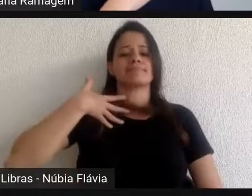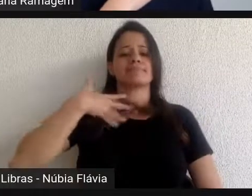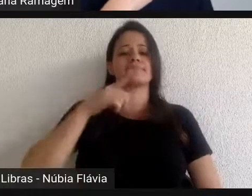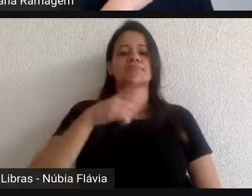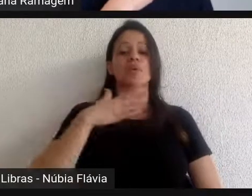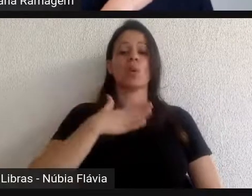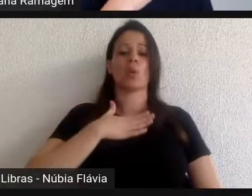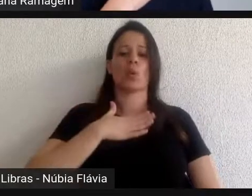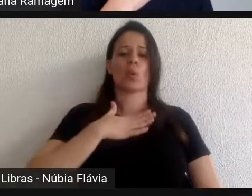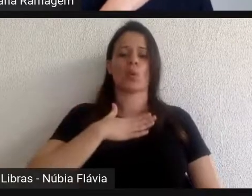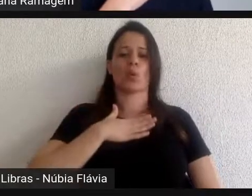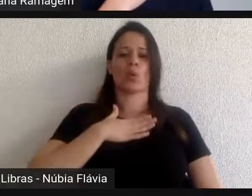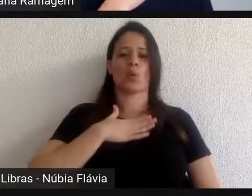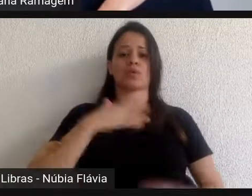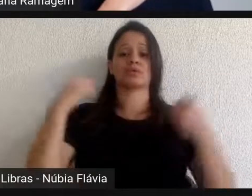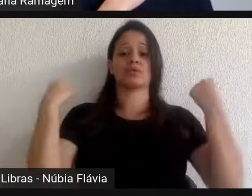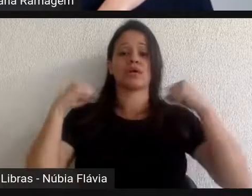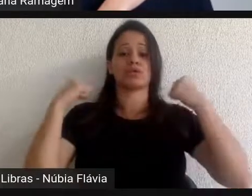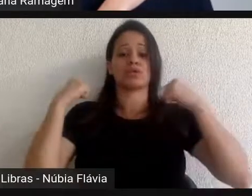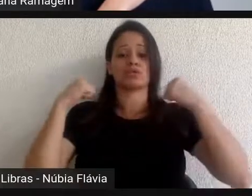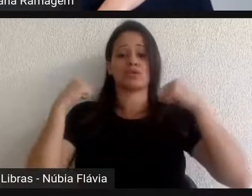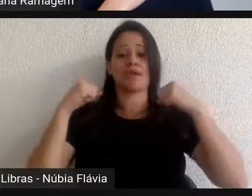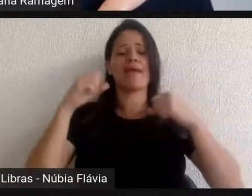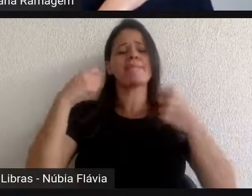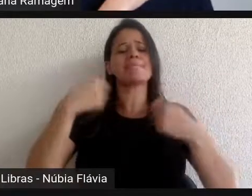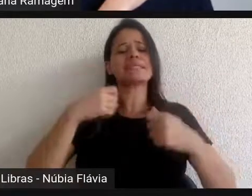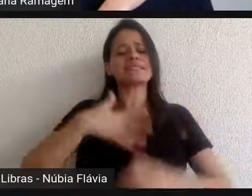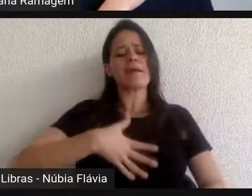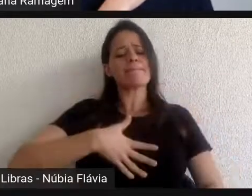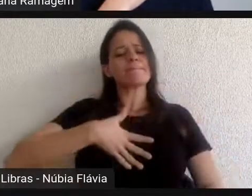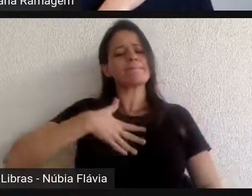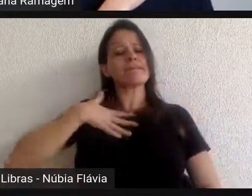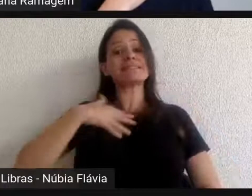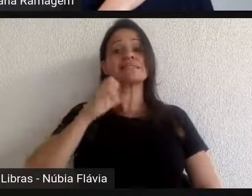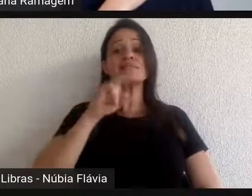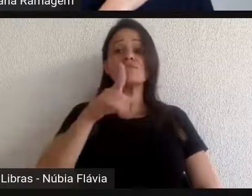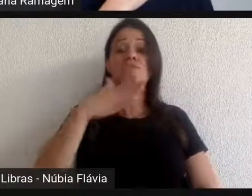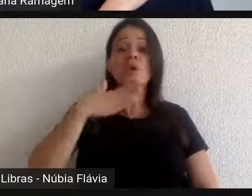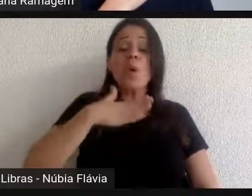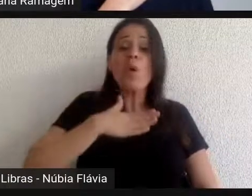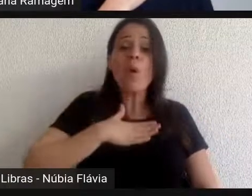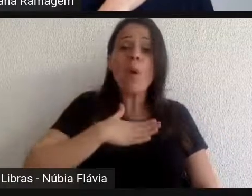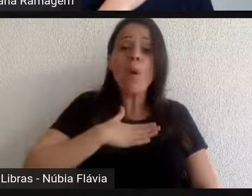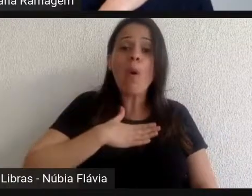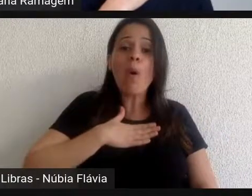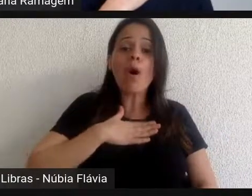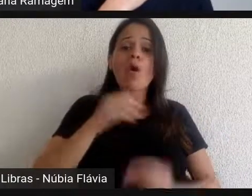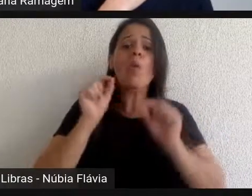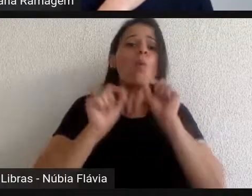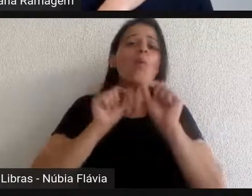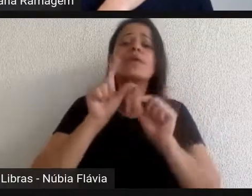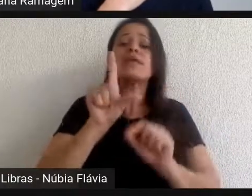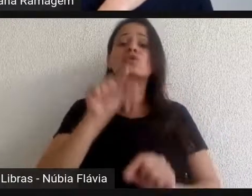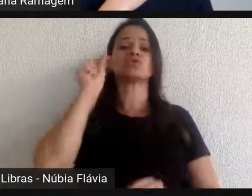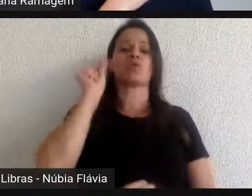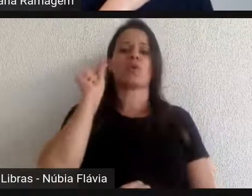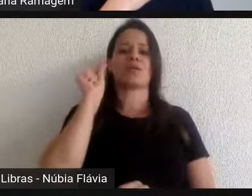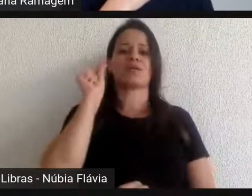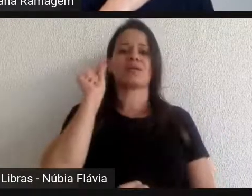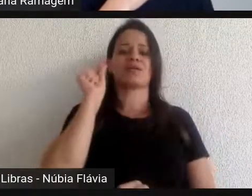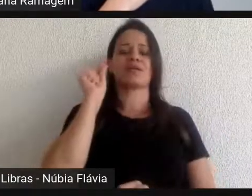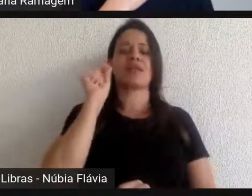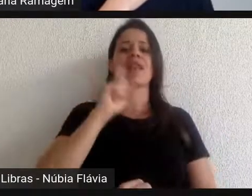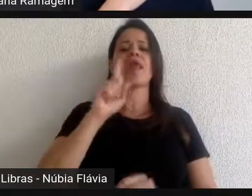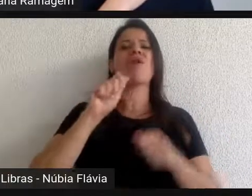A atividade física é prazerosa a partir do momento em que você, fazendo,